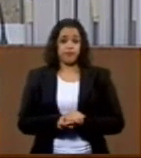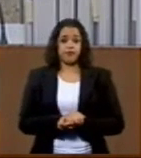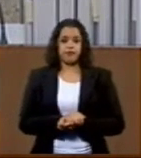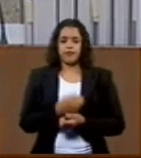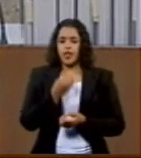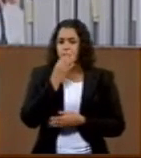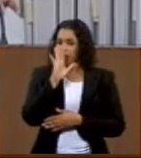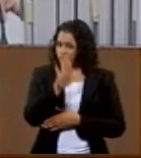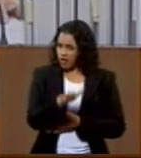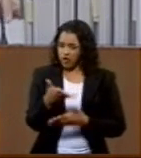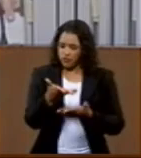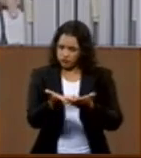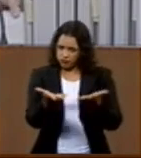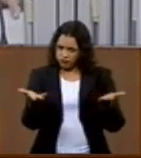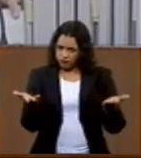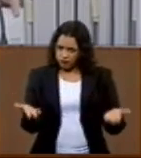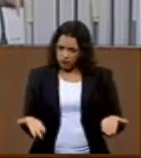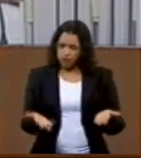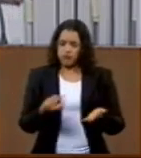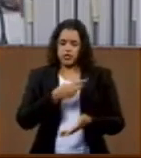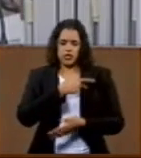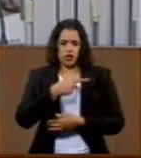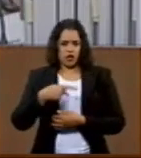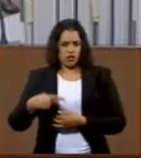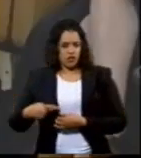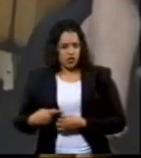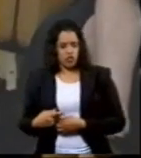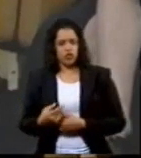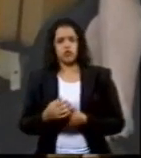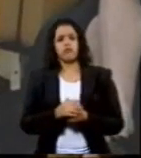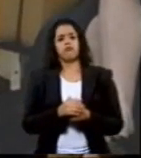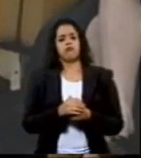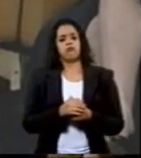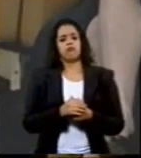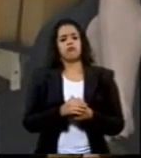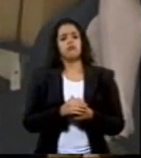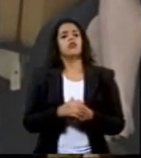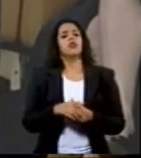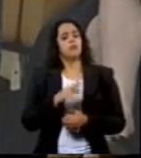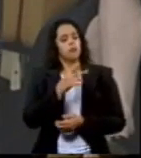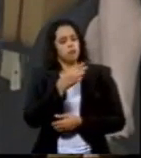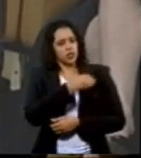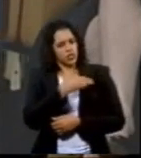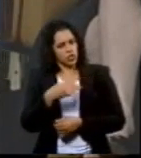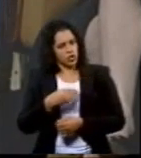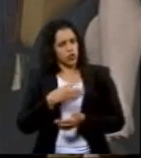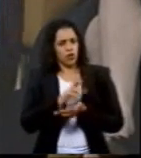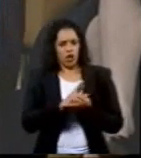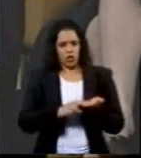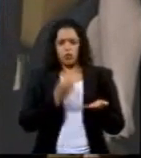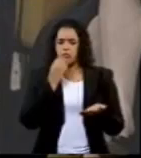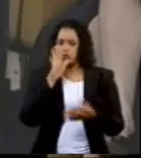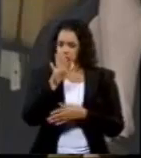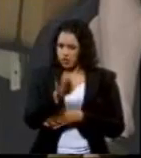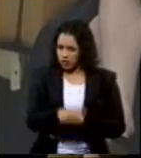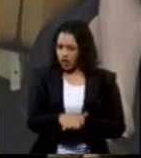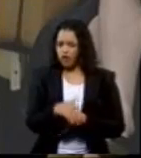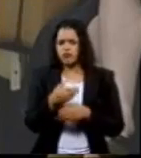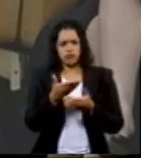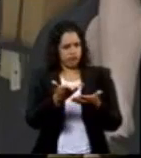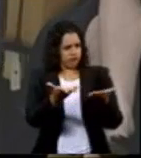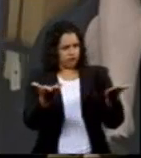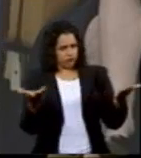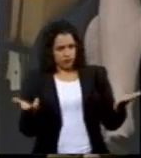Boa tarde. Excelentíssimo senhor ministro-presidente, excelentíssimo senhor ministro relator, excelentíssimos senhores ministros e